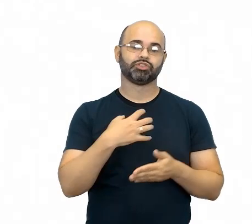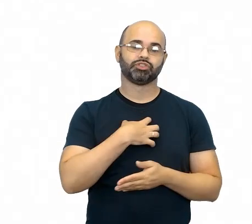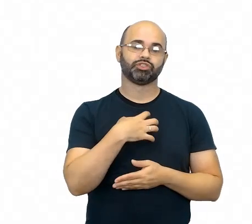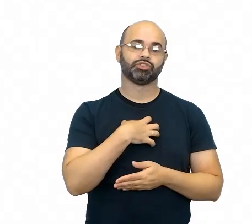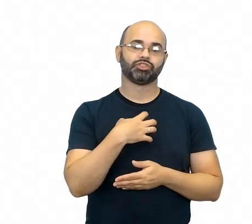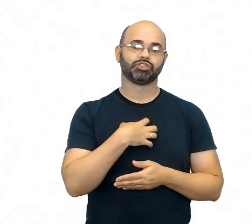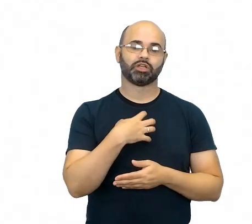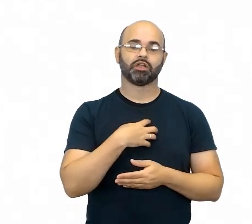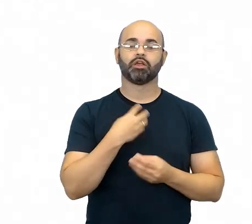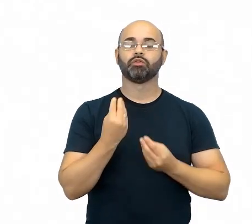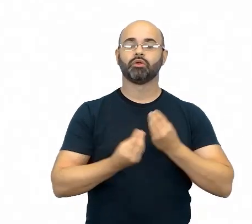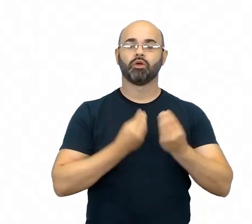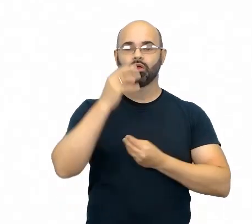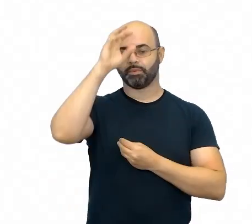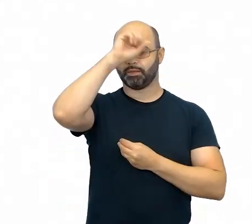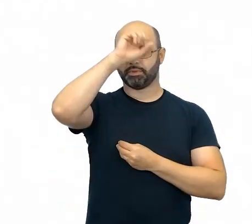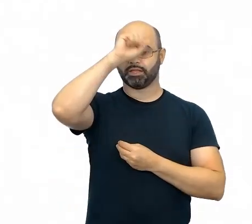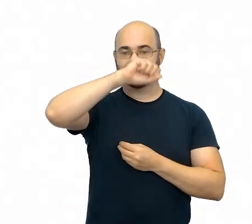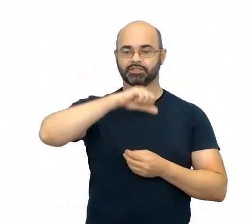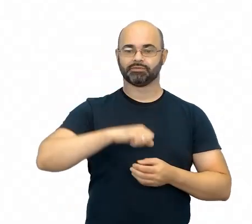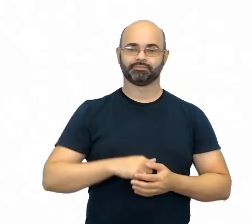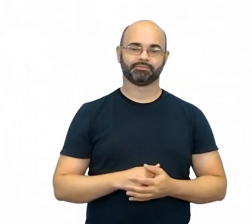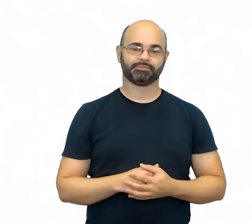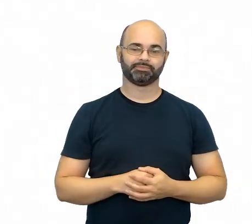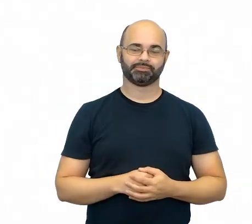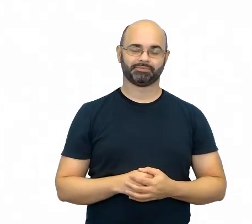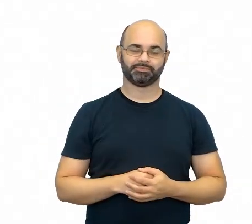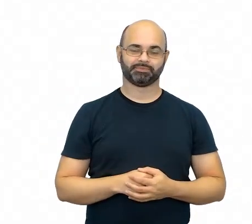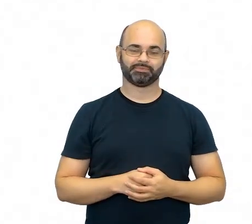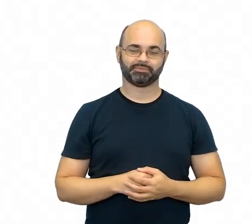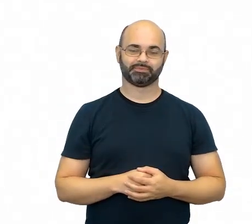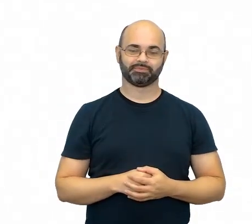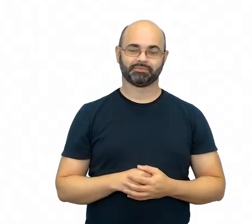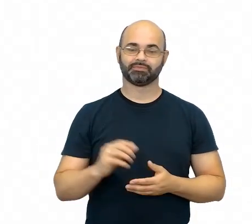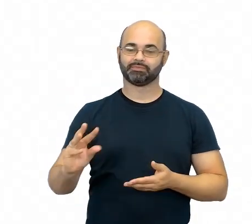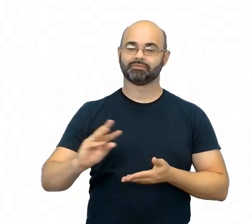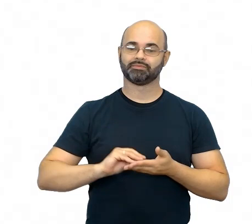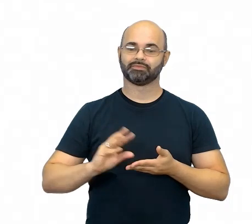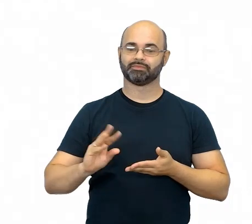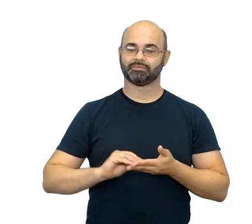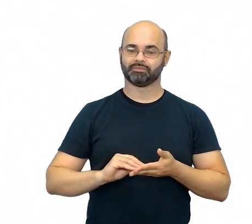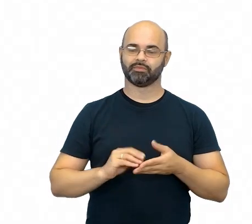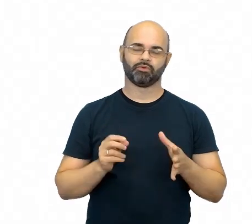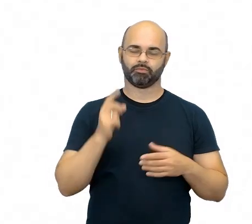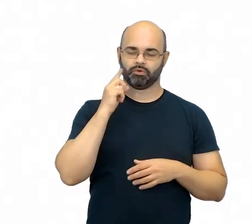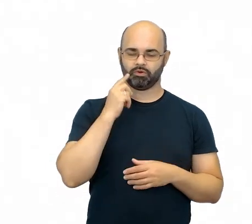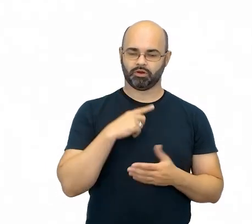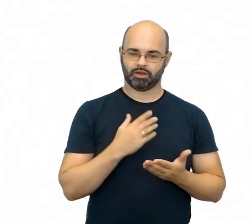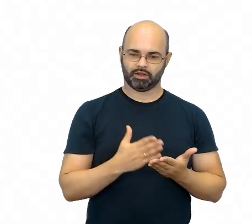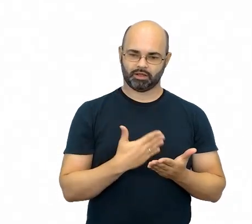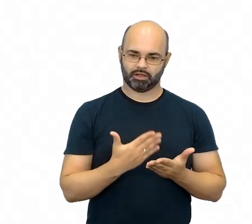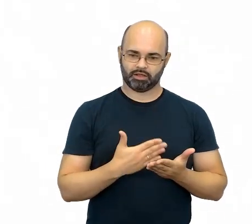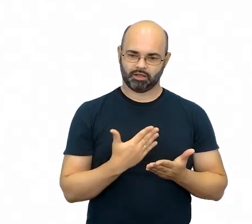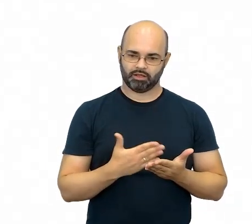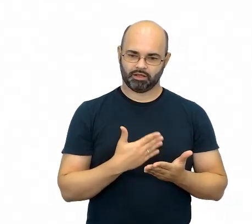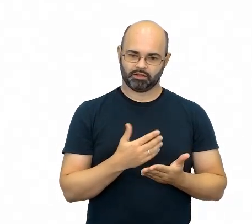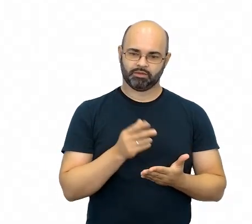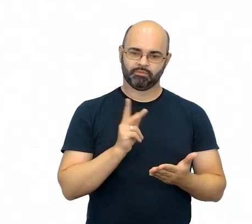Colegas, professores, no caderno do professor, na aula 1, há uma indicação